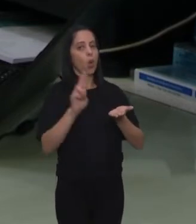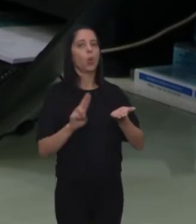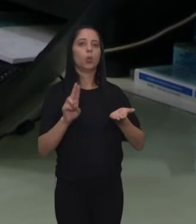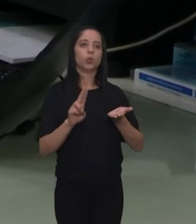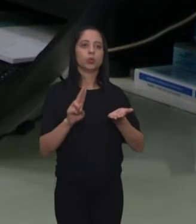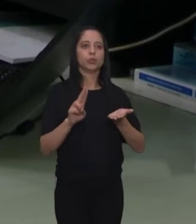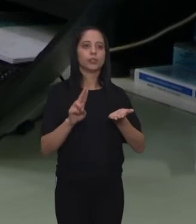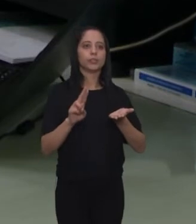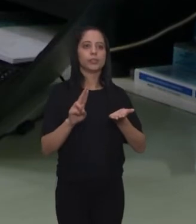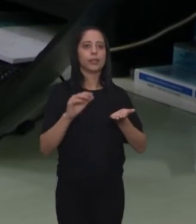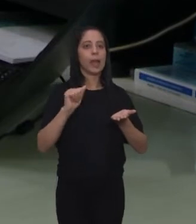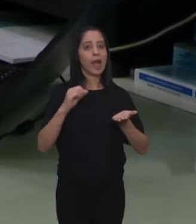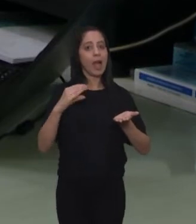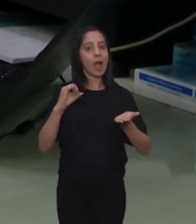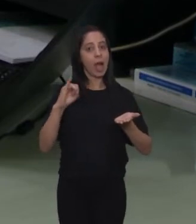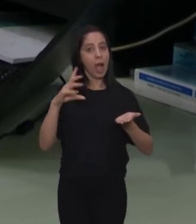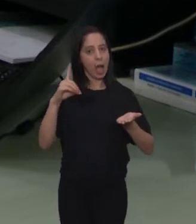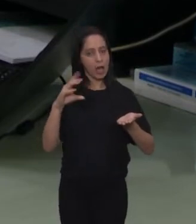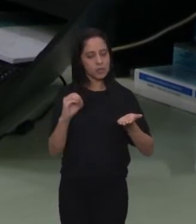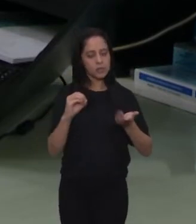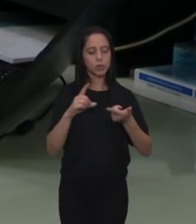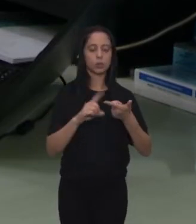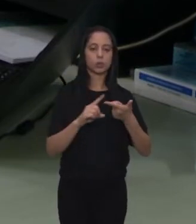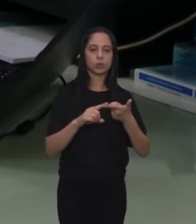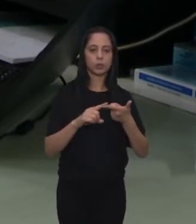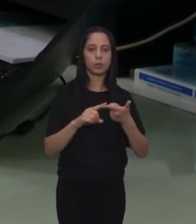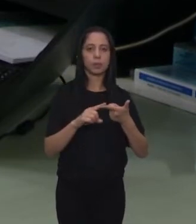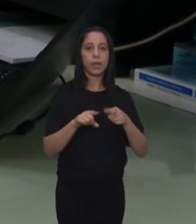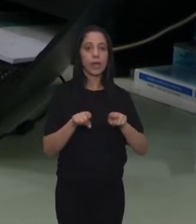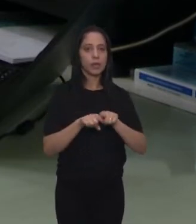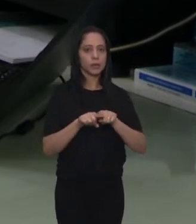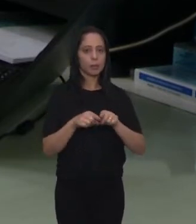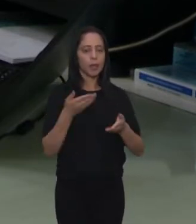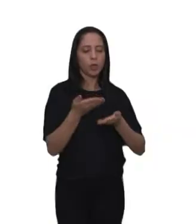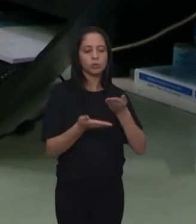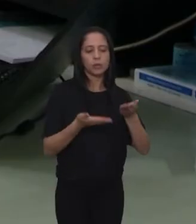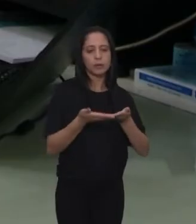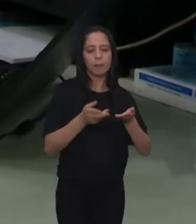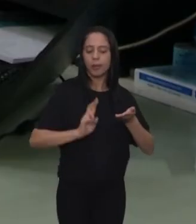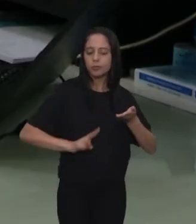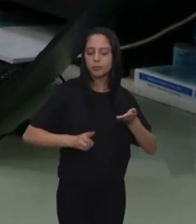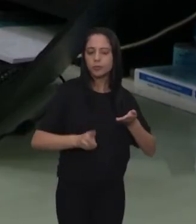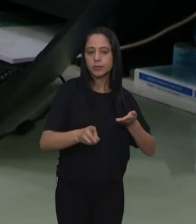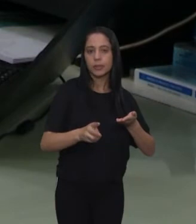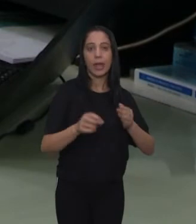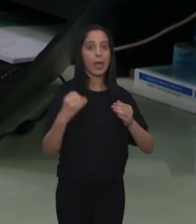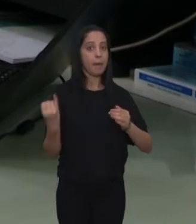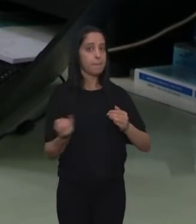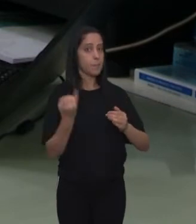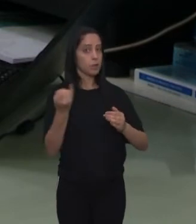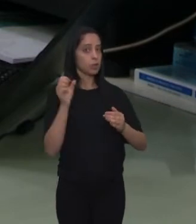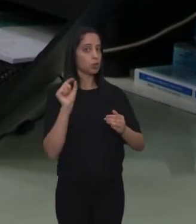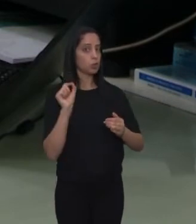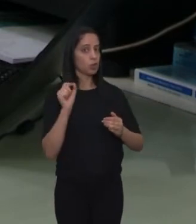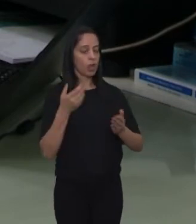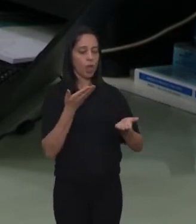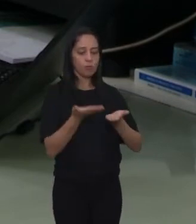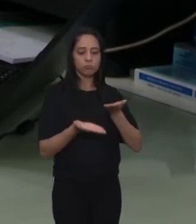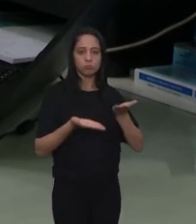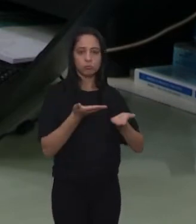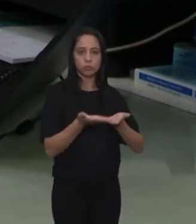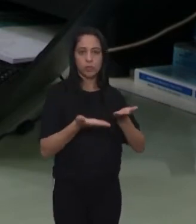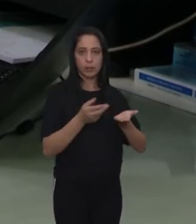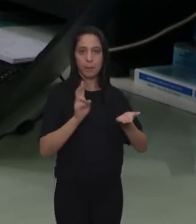usa clareadores ácidos mais potentes e 13 a manutenção é importante que esse tratamento ele